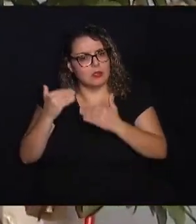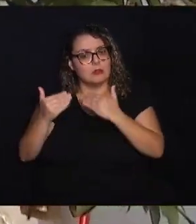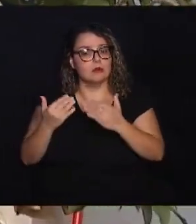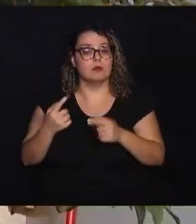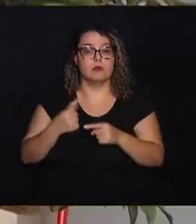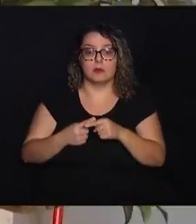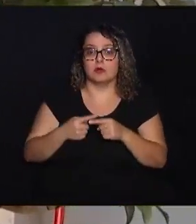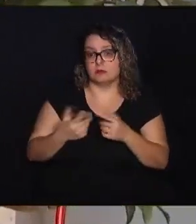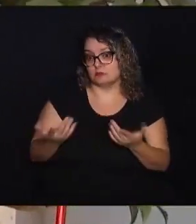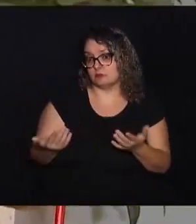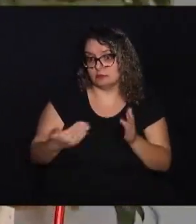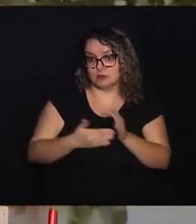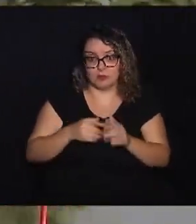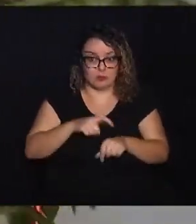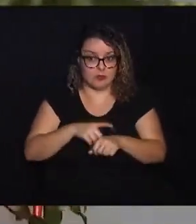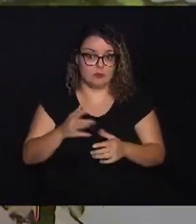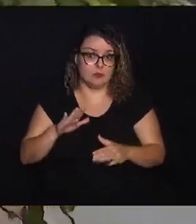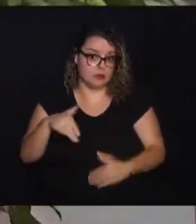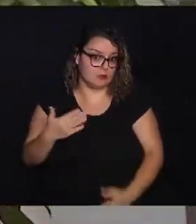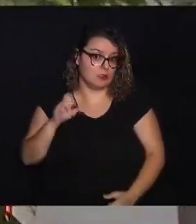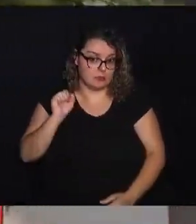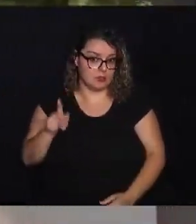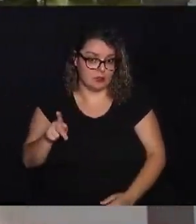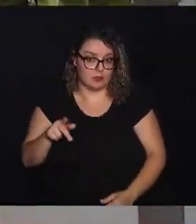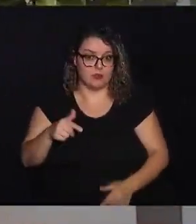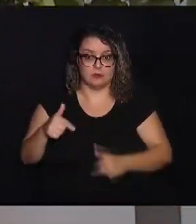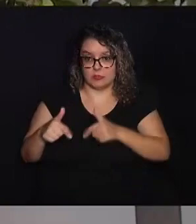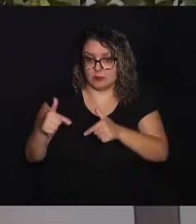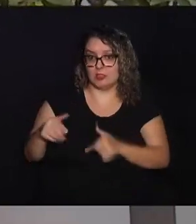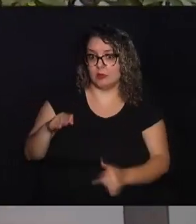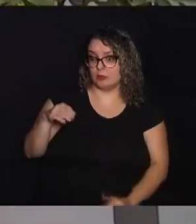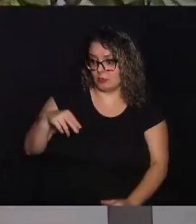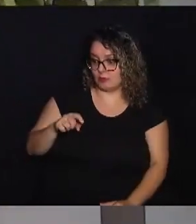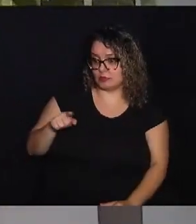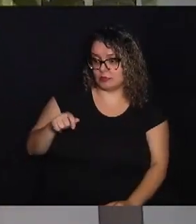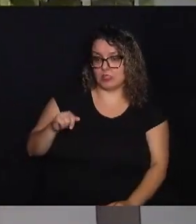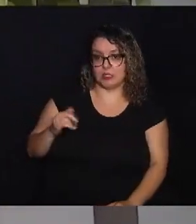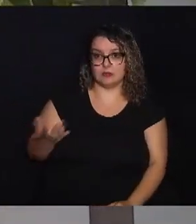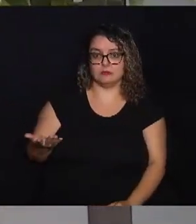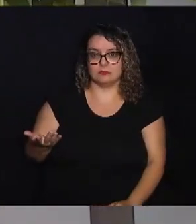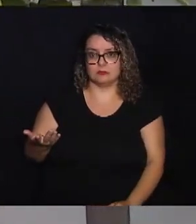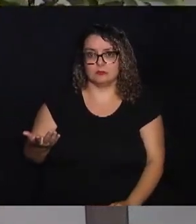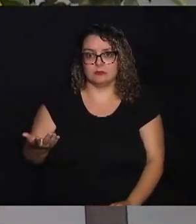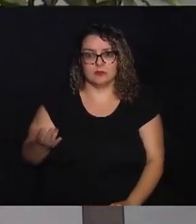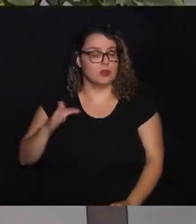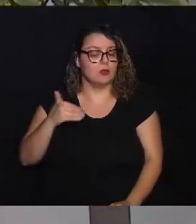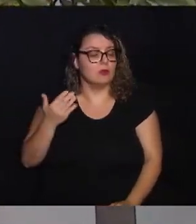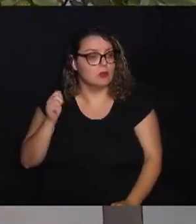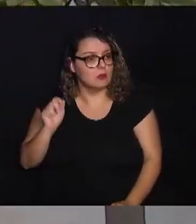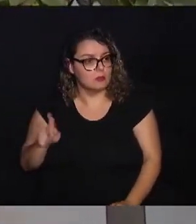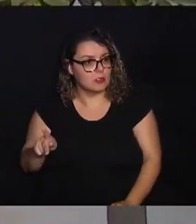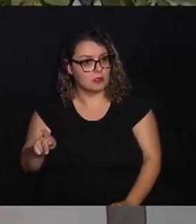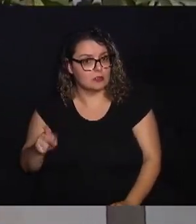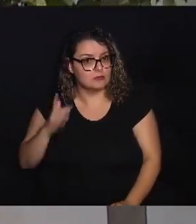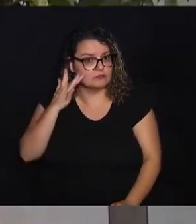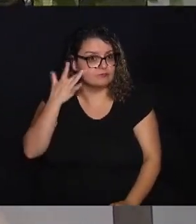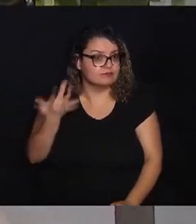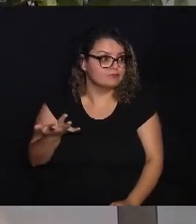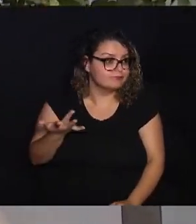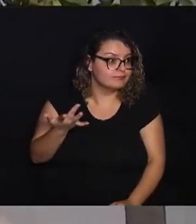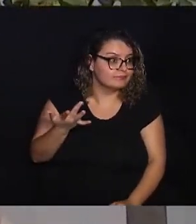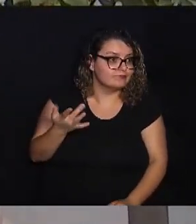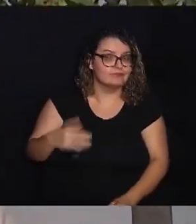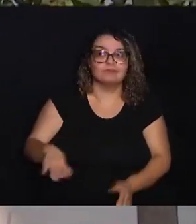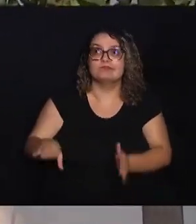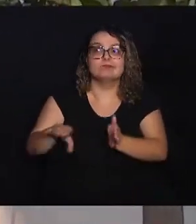até então eu falei, olha, quando eu aposentar, vou mexer com bonsai. Só que, quando que eu ia aposentar e eu não sabia o dia de amanhã e veio a